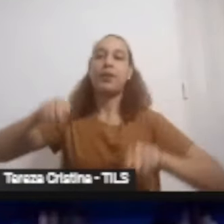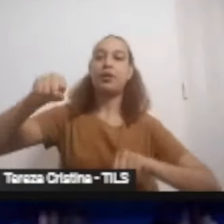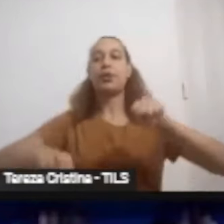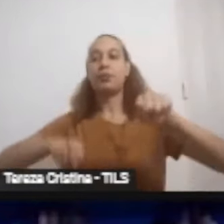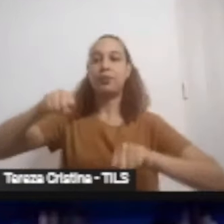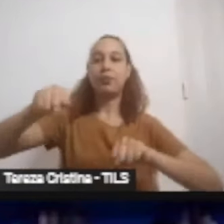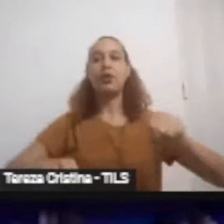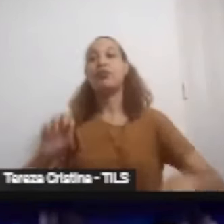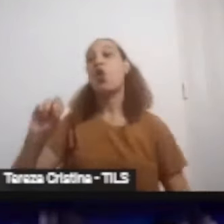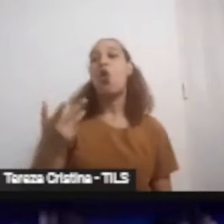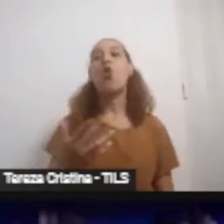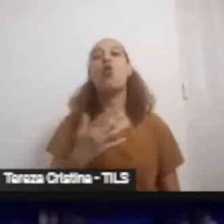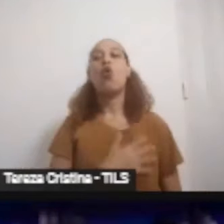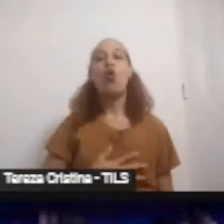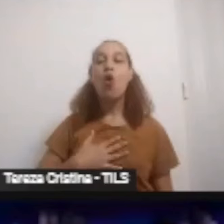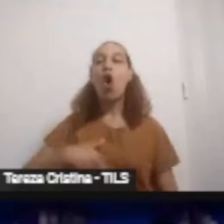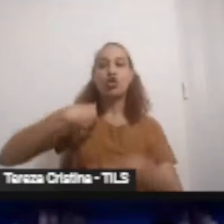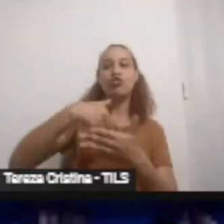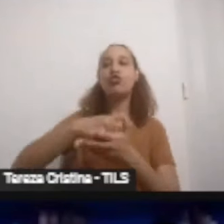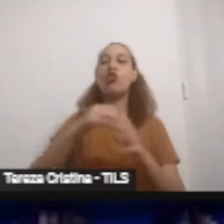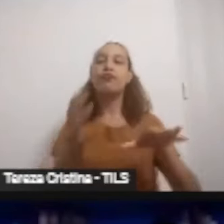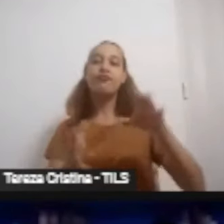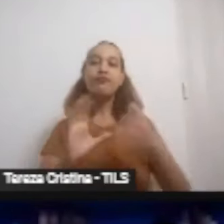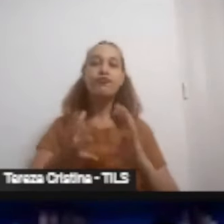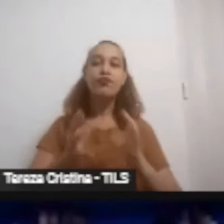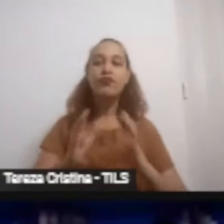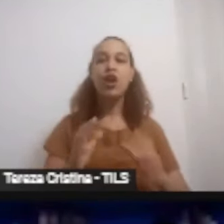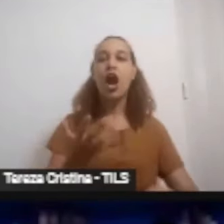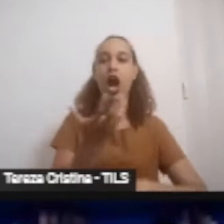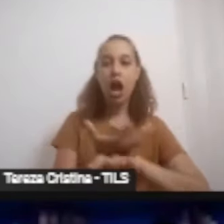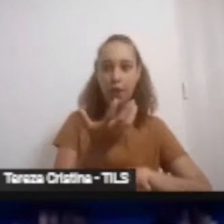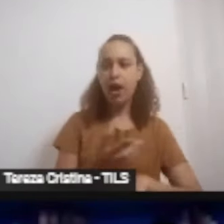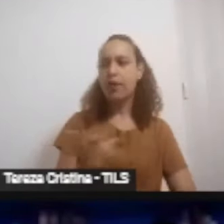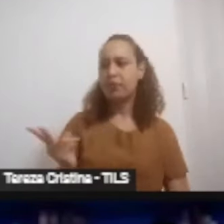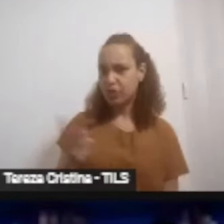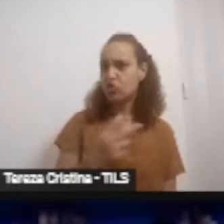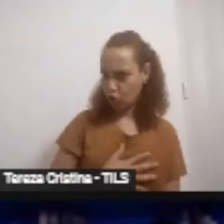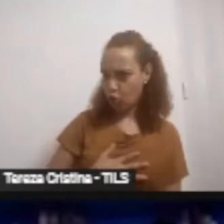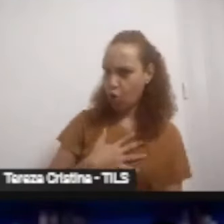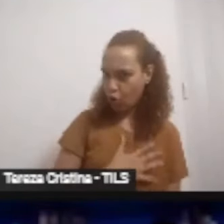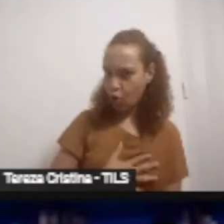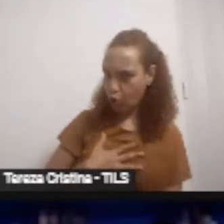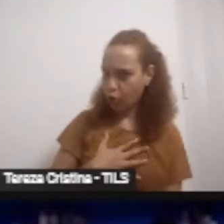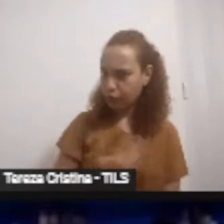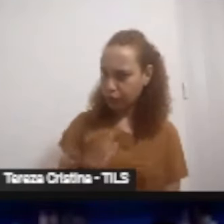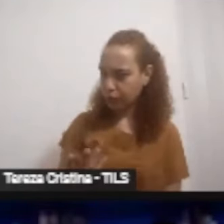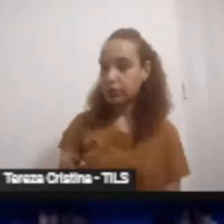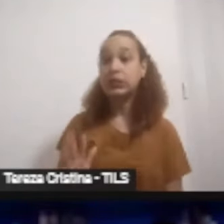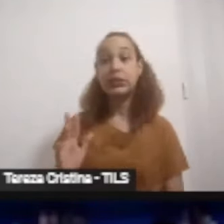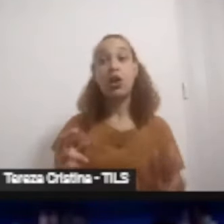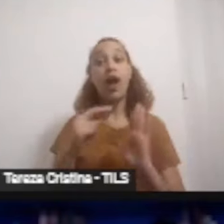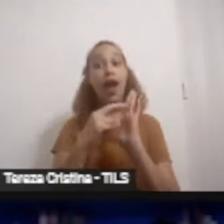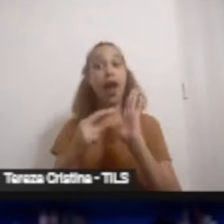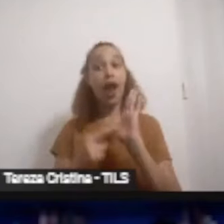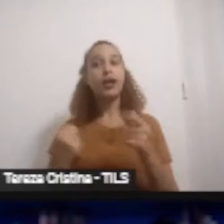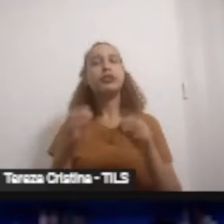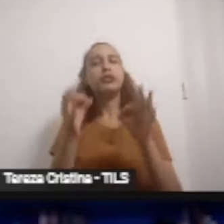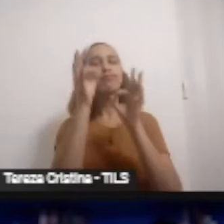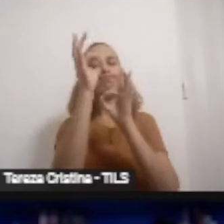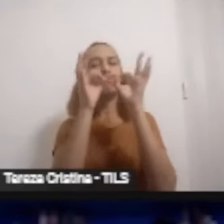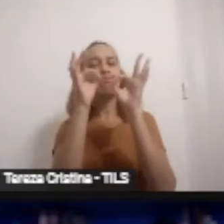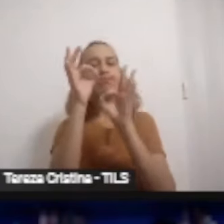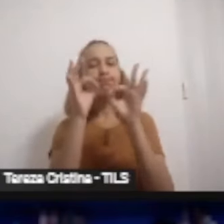futebol ali na praça, na frente de casa? Beleza, então se é isso que eles e elas gostam, as regras têm que ser construídas,